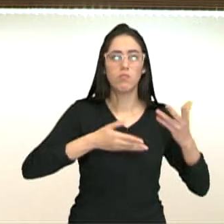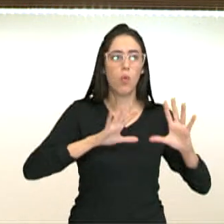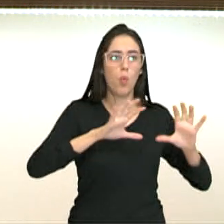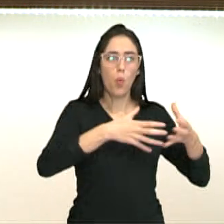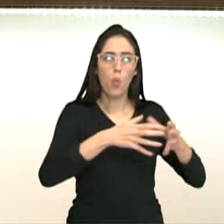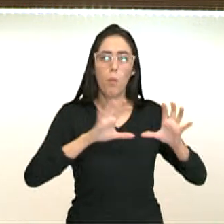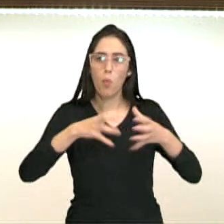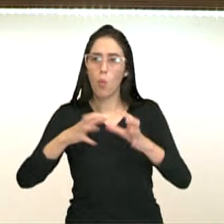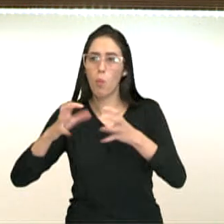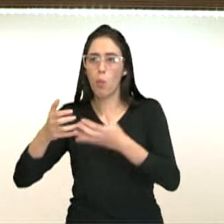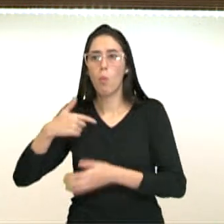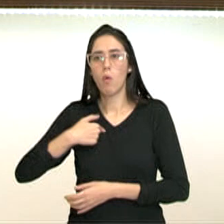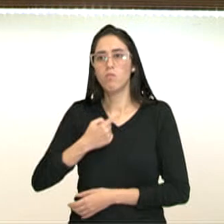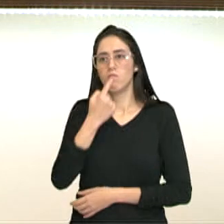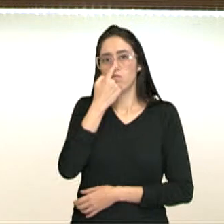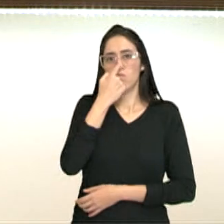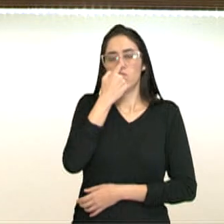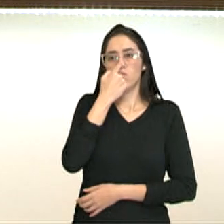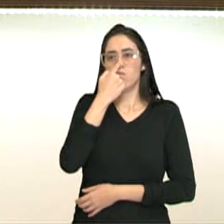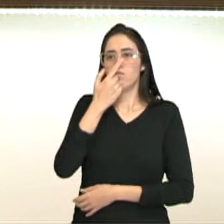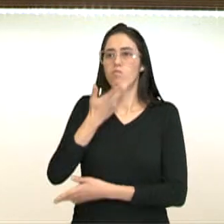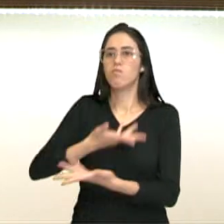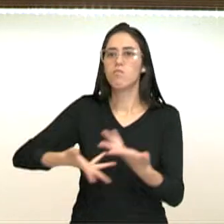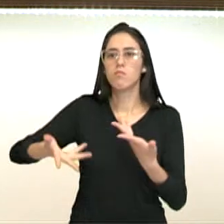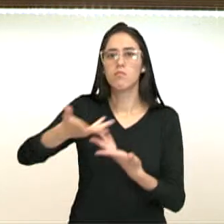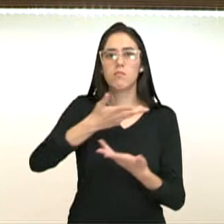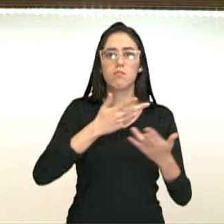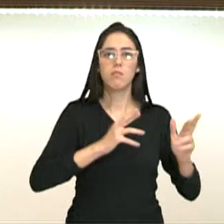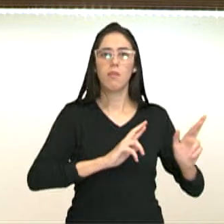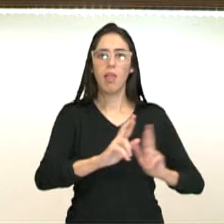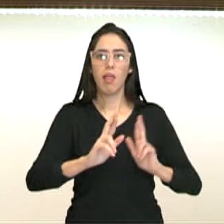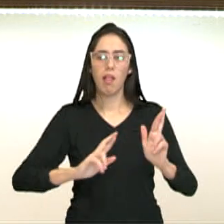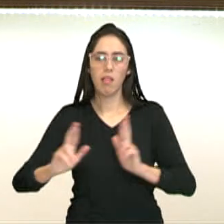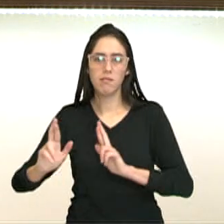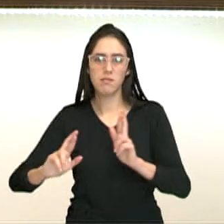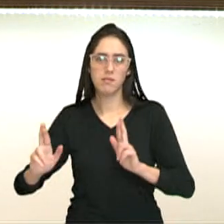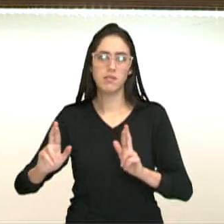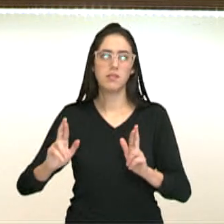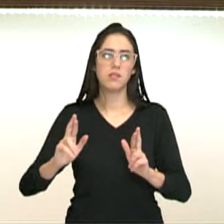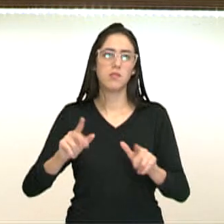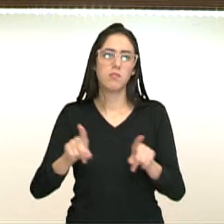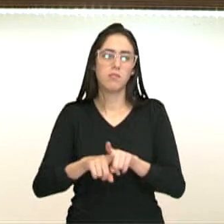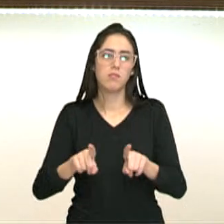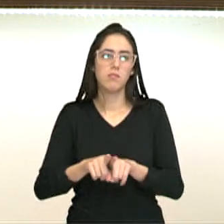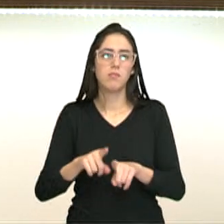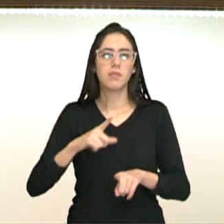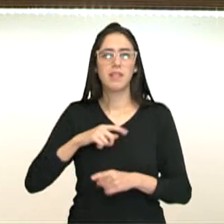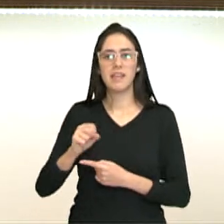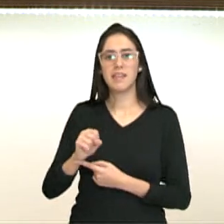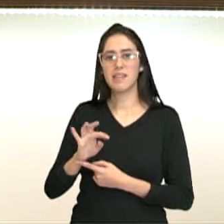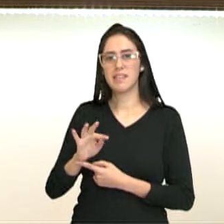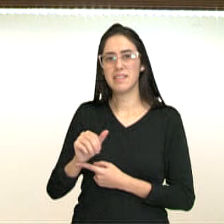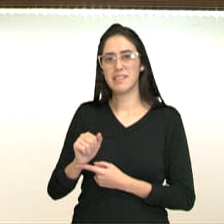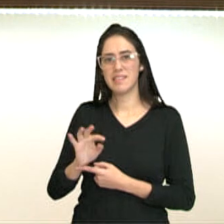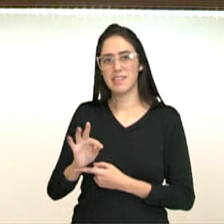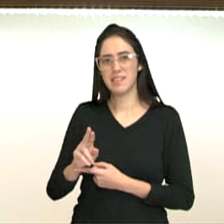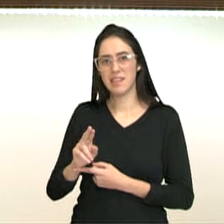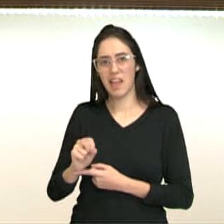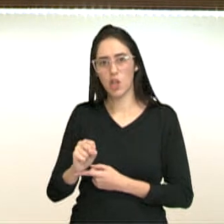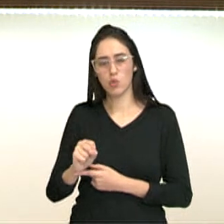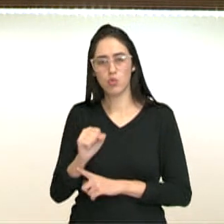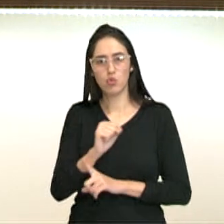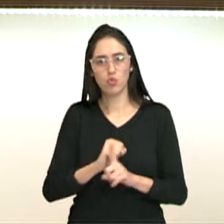com os quais eu me relaciono, eu mobilizo aspectos de poder, de status social, sempre